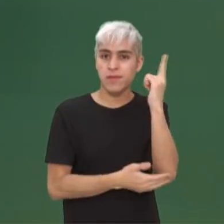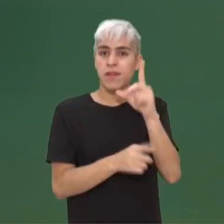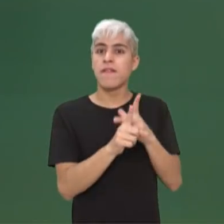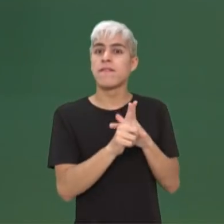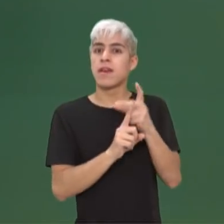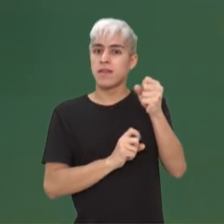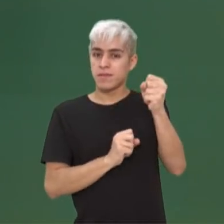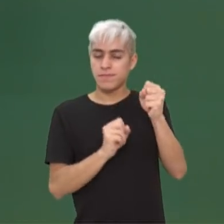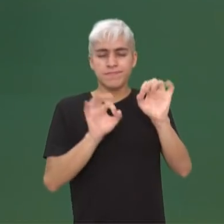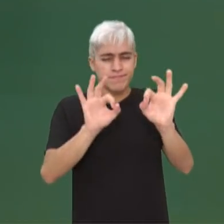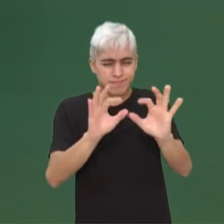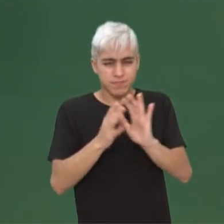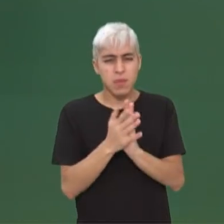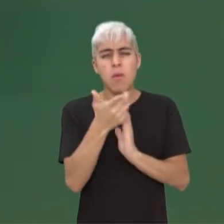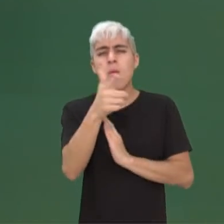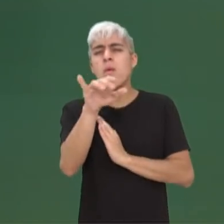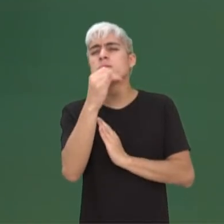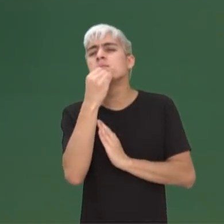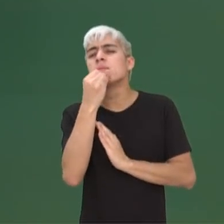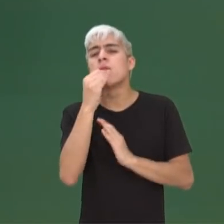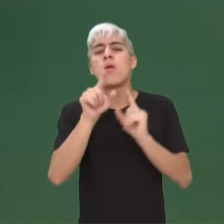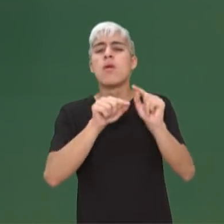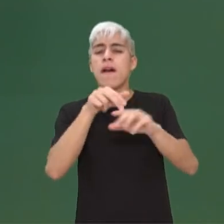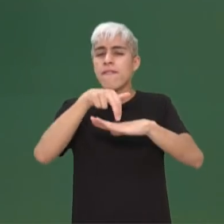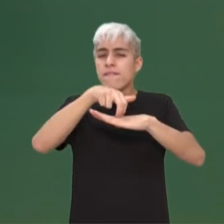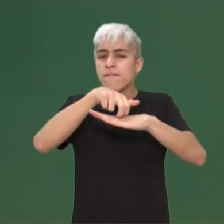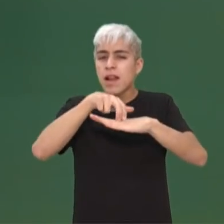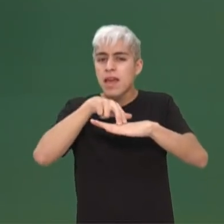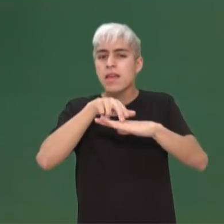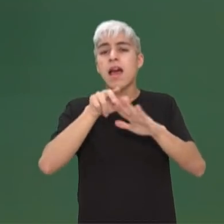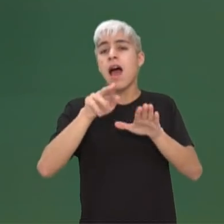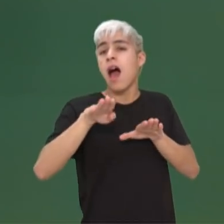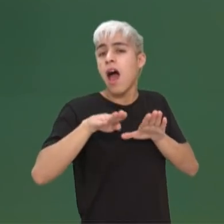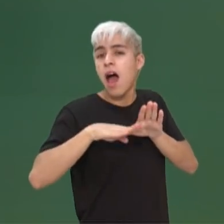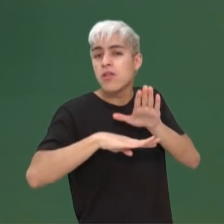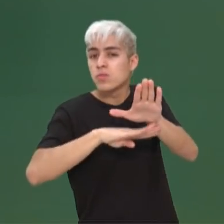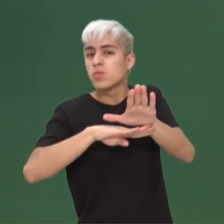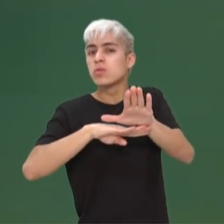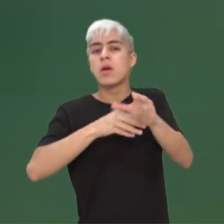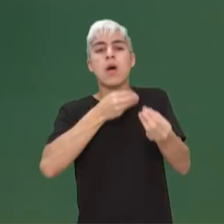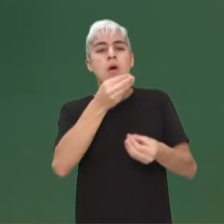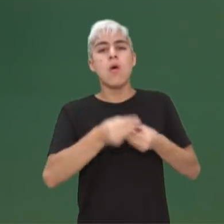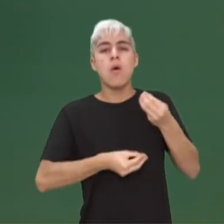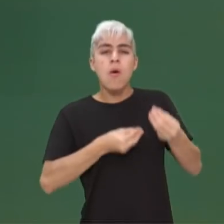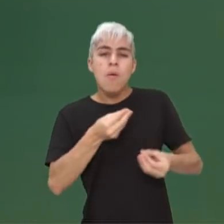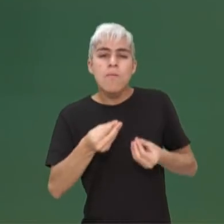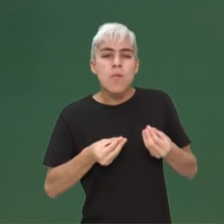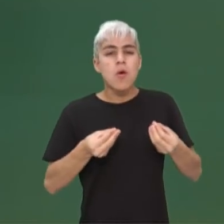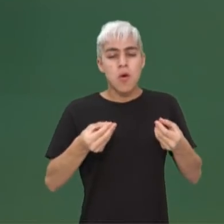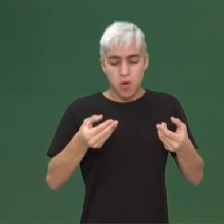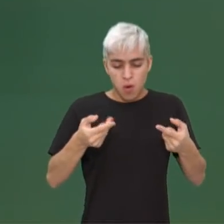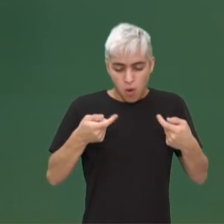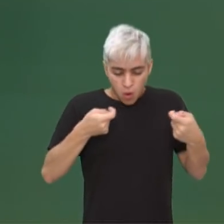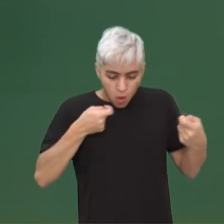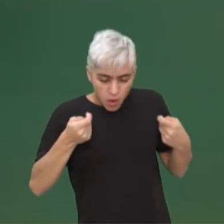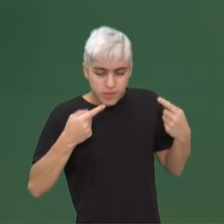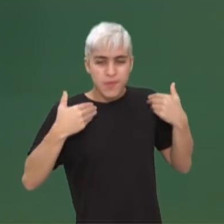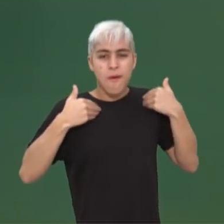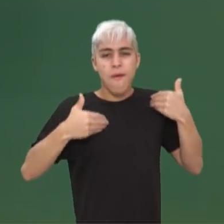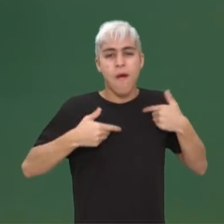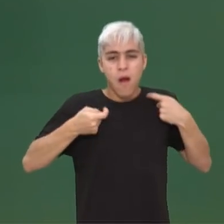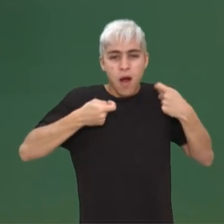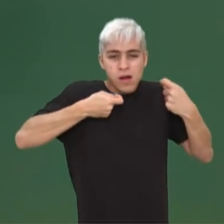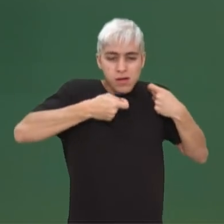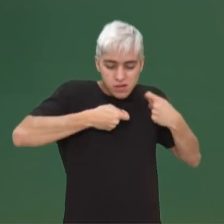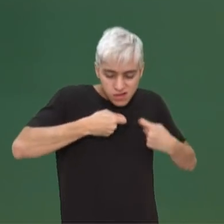vocês é que a flexibilidade ela também vai auxiliar na forma como nós coordenamos o movimento ali do nosso corpo. Então ali